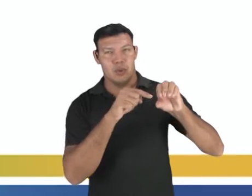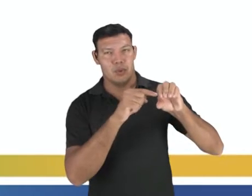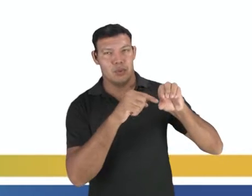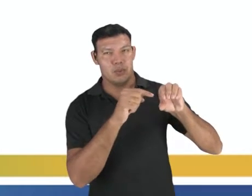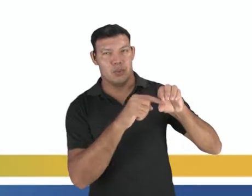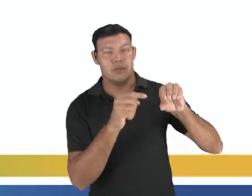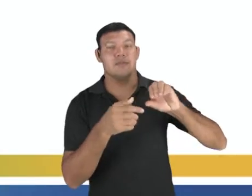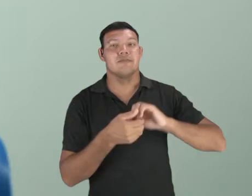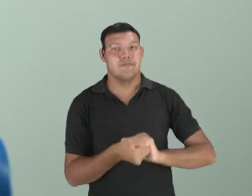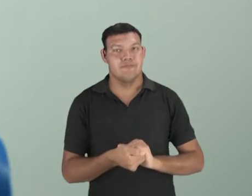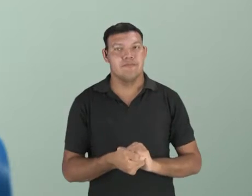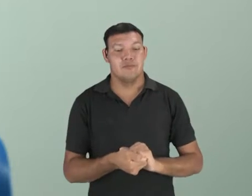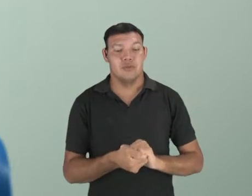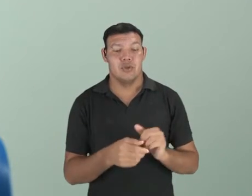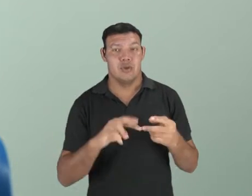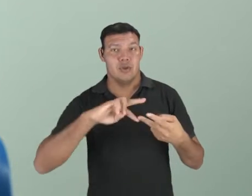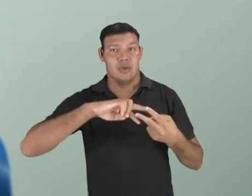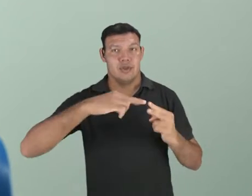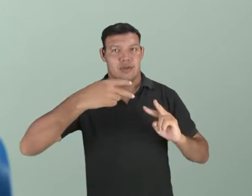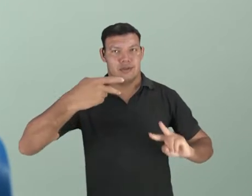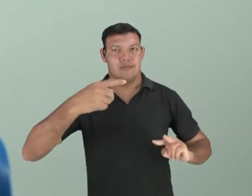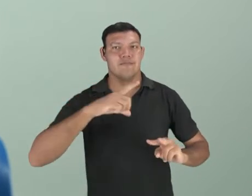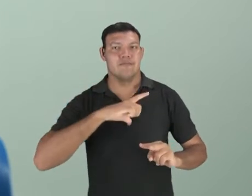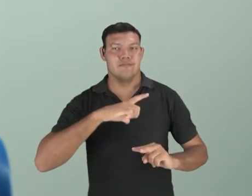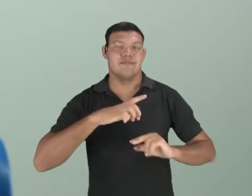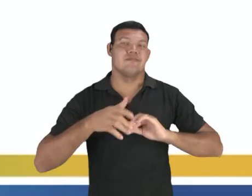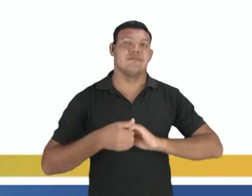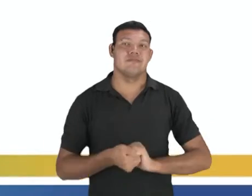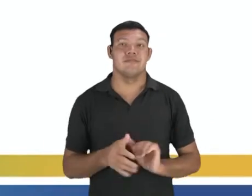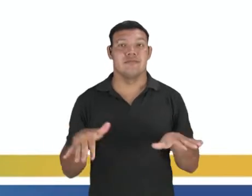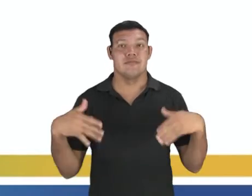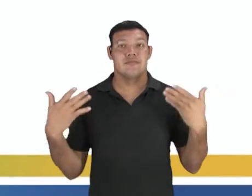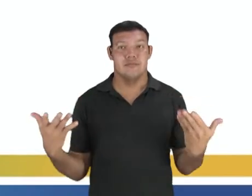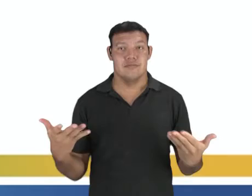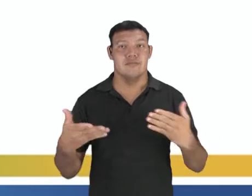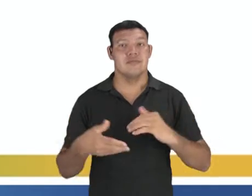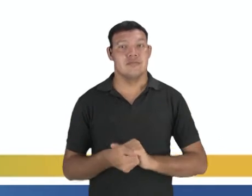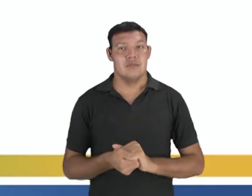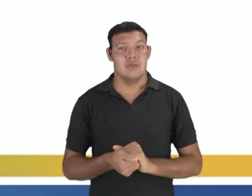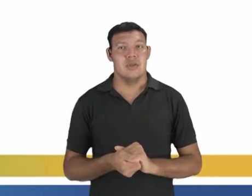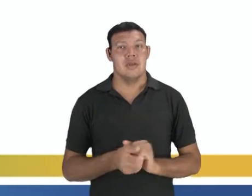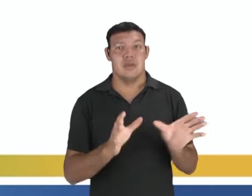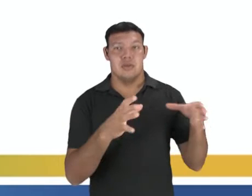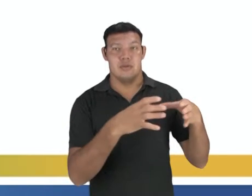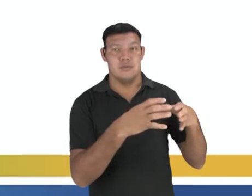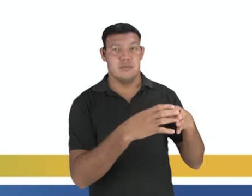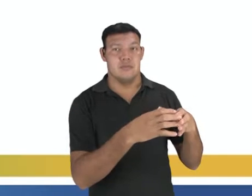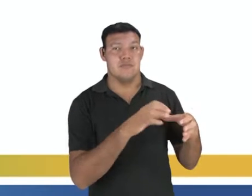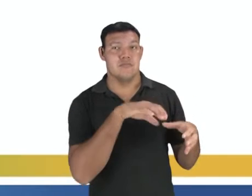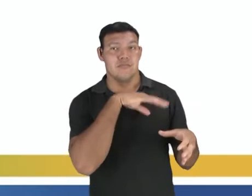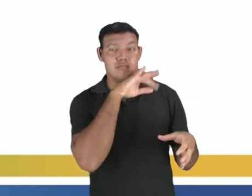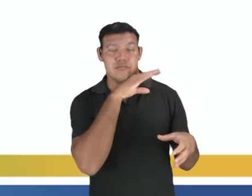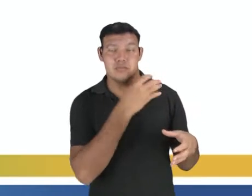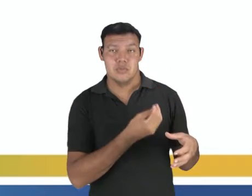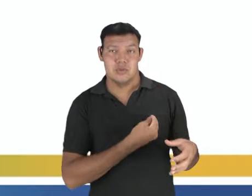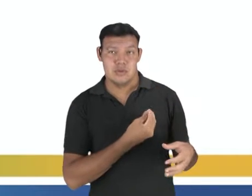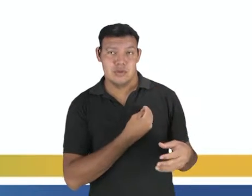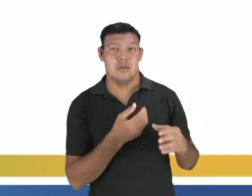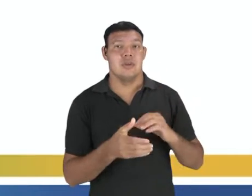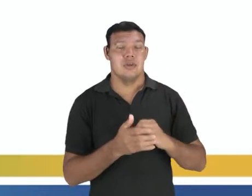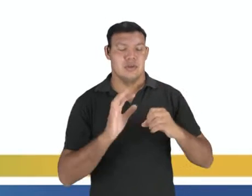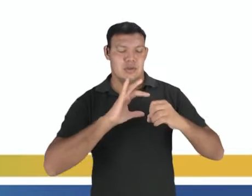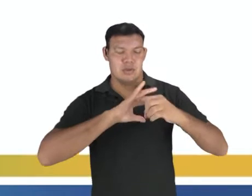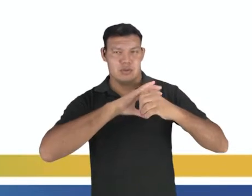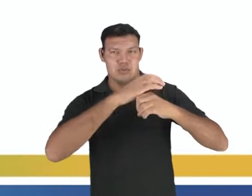constituição, onde fica armazenado o material genético. Além disso, esses organismos eles possuem organelas